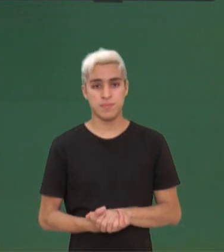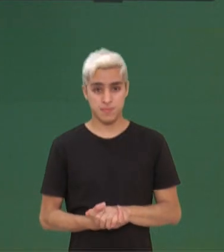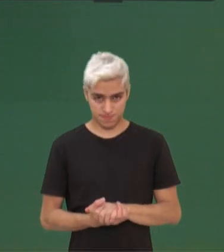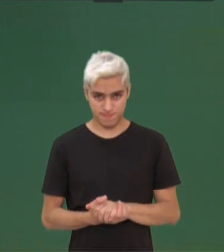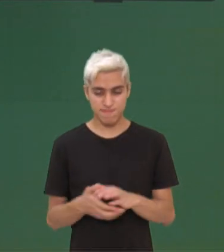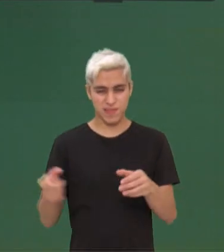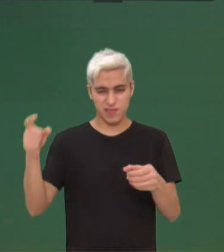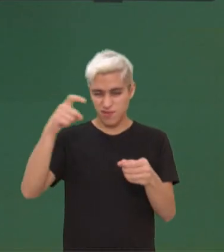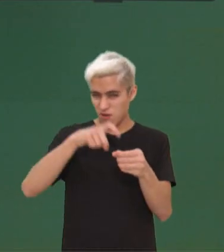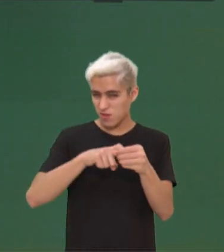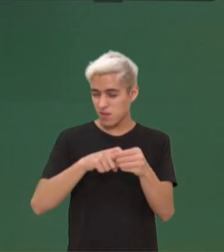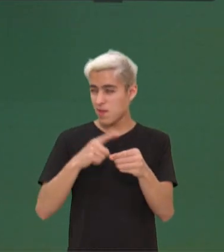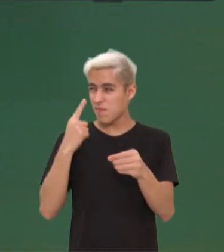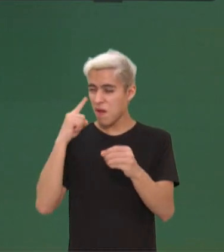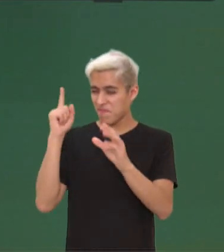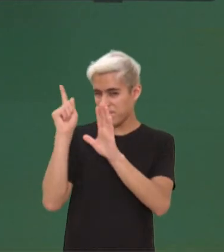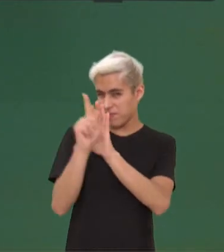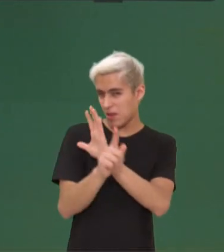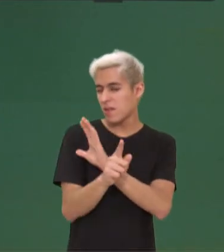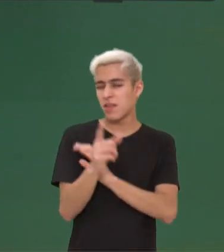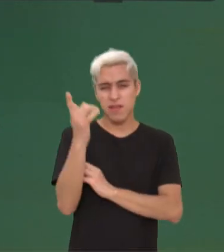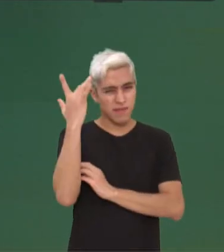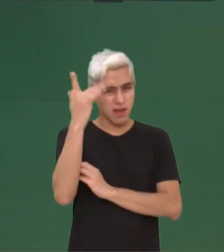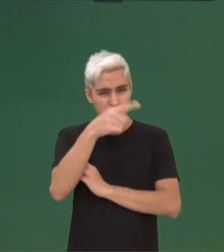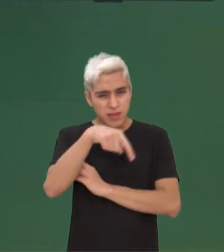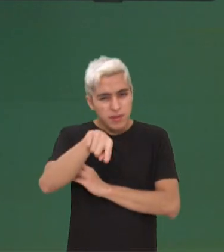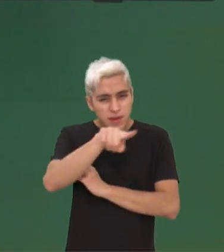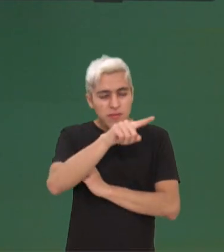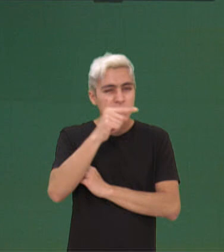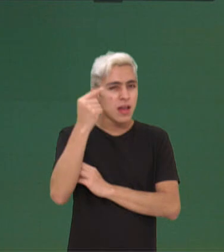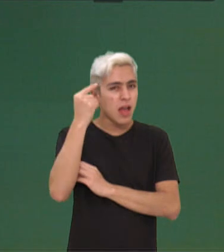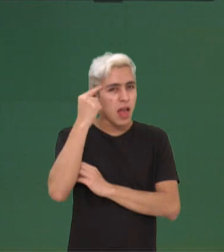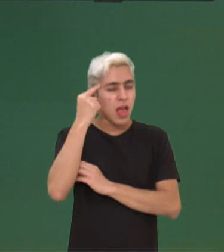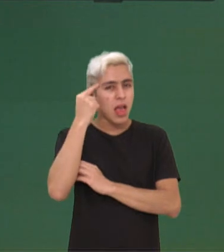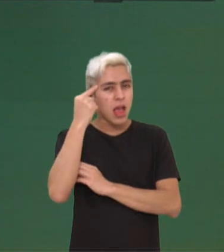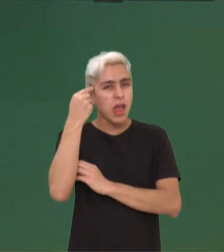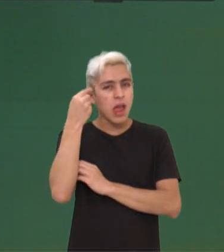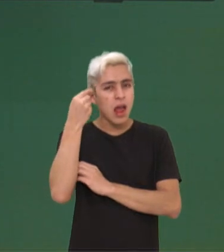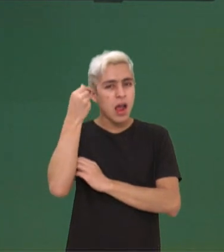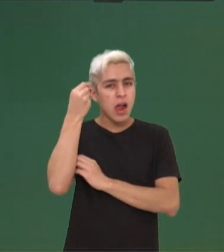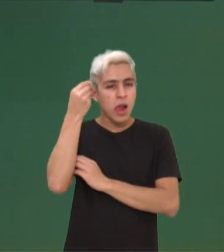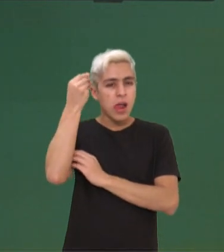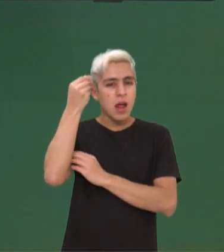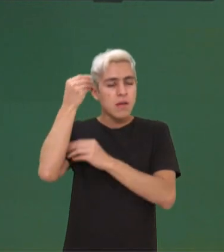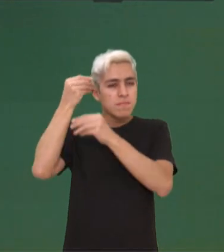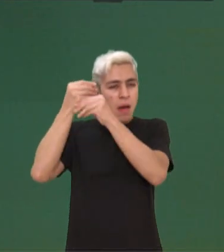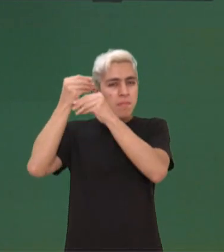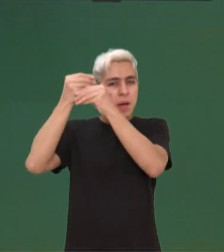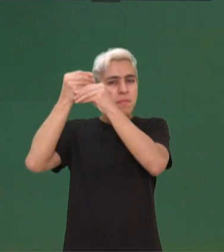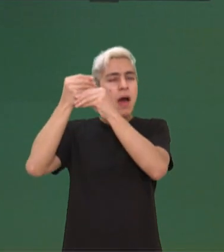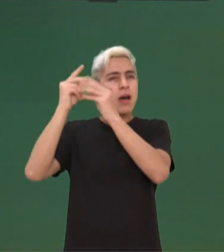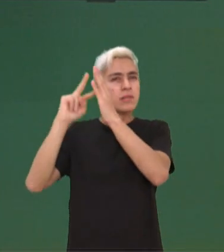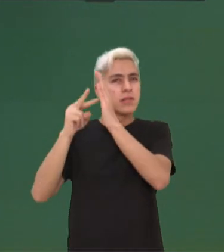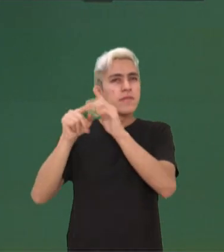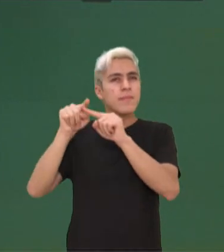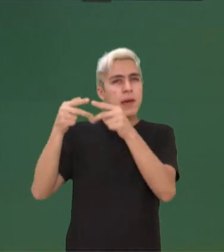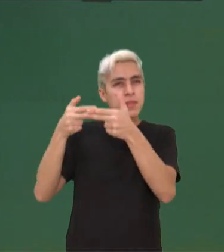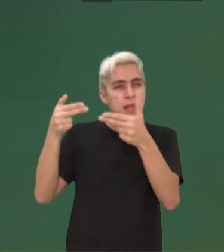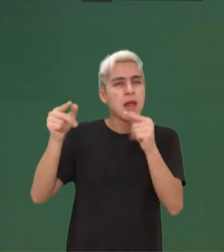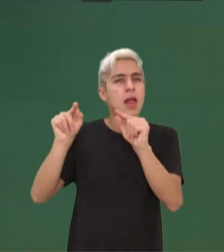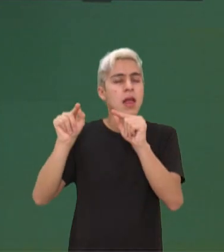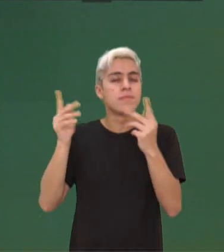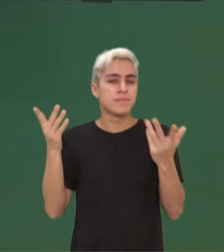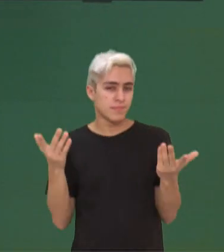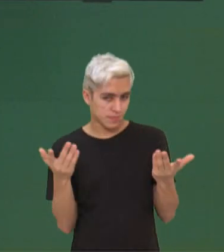Voltamos então com a perguntinha ali, bem fácil, só para vocês irem construindo essa ideia ali da matéria-prima, né? Alternativa que